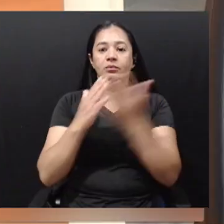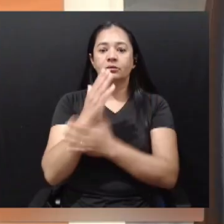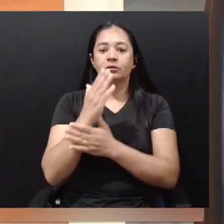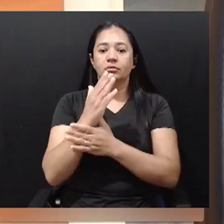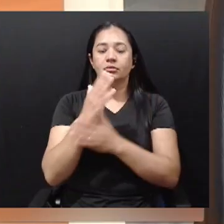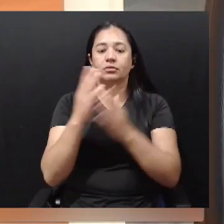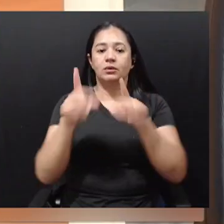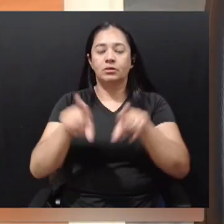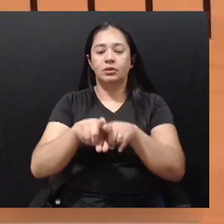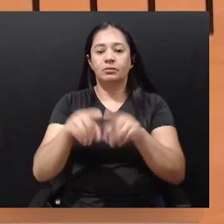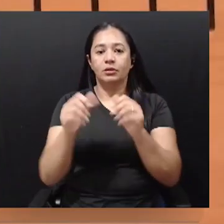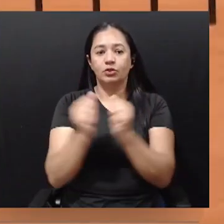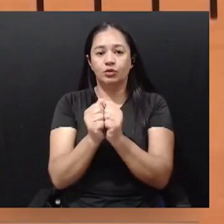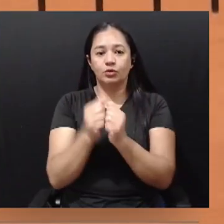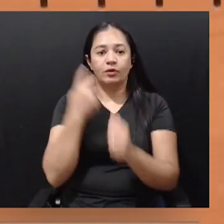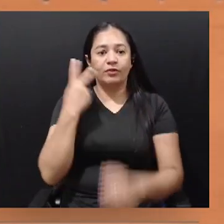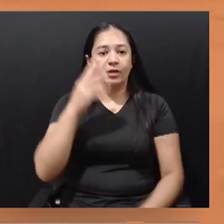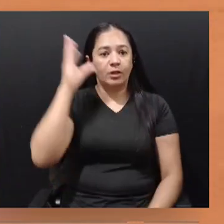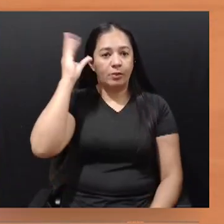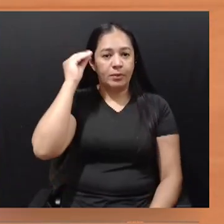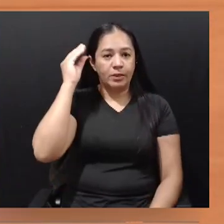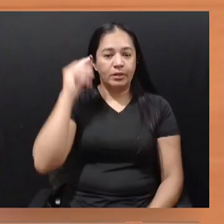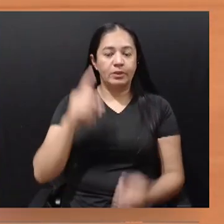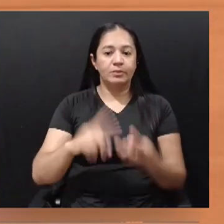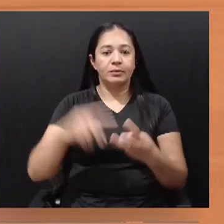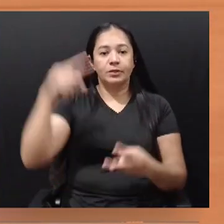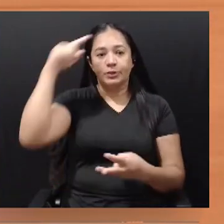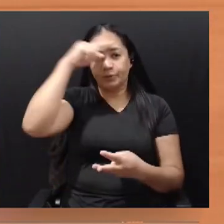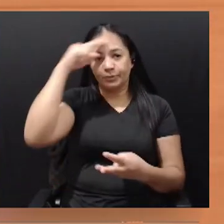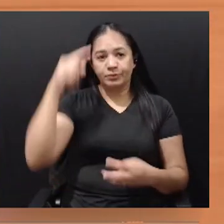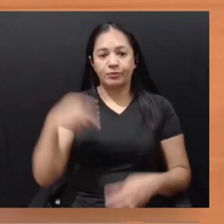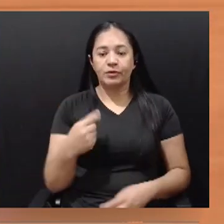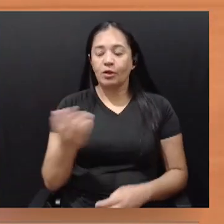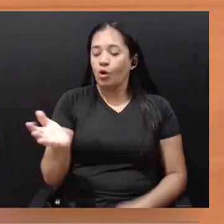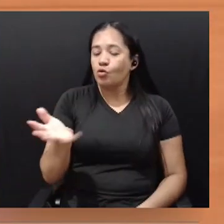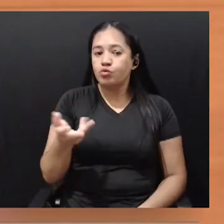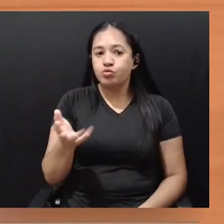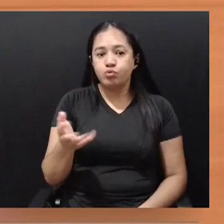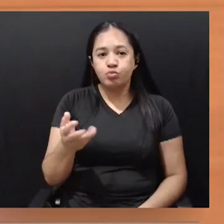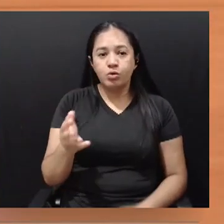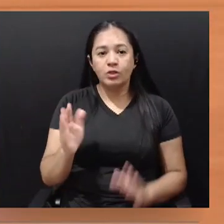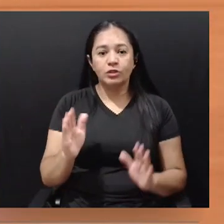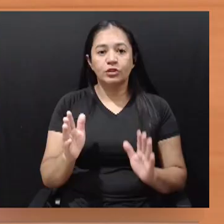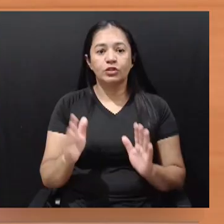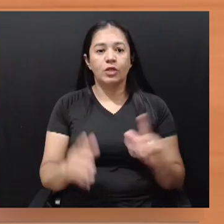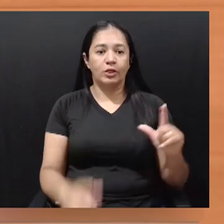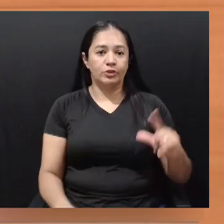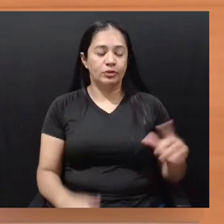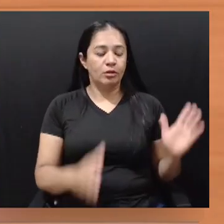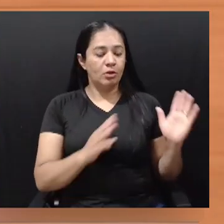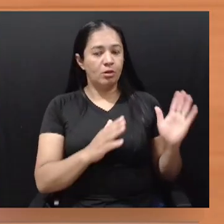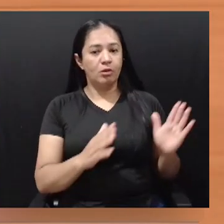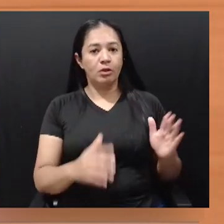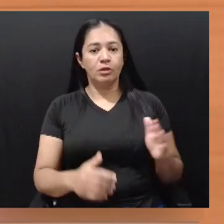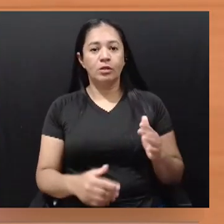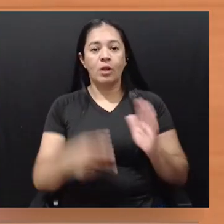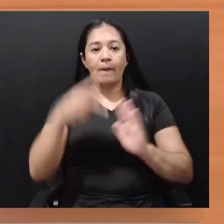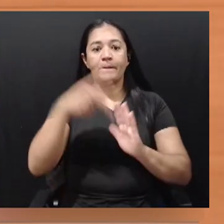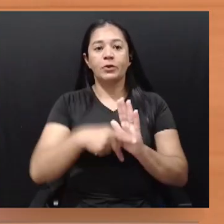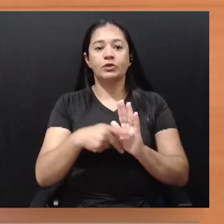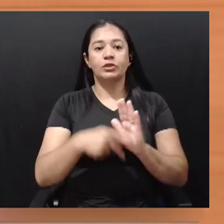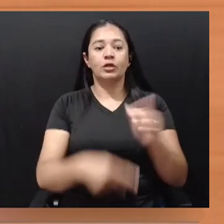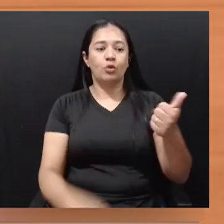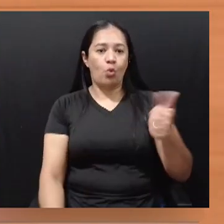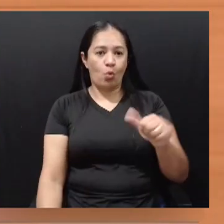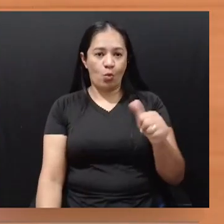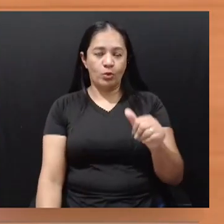Lima e Igor Diego. Demos celeridade aí ao que tinha na casa, né? Tramitamos 11 projetos e, graças a Deus,